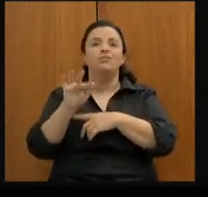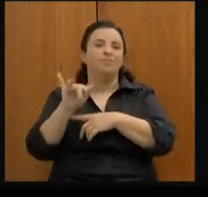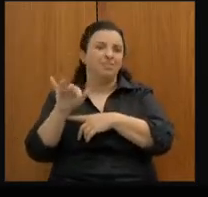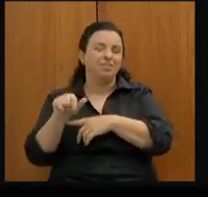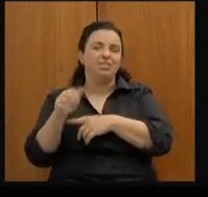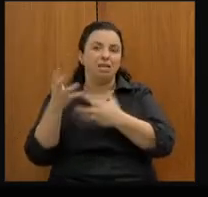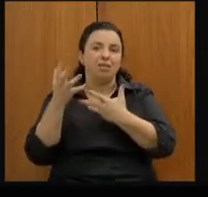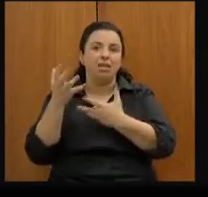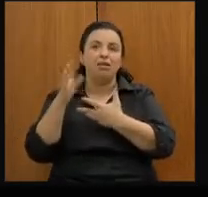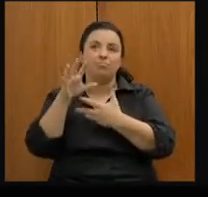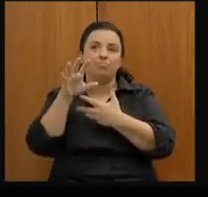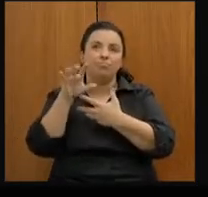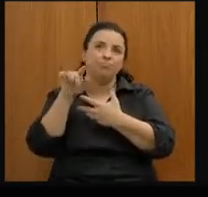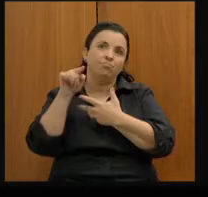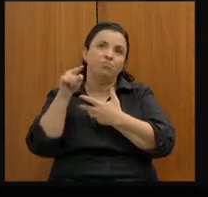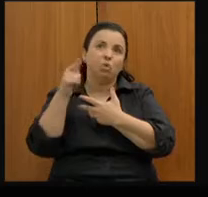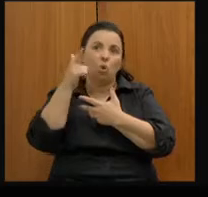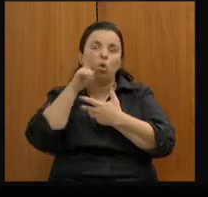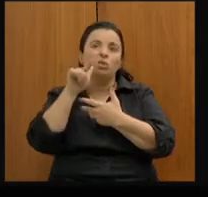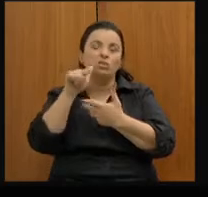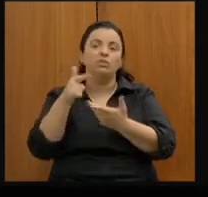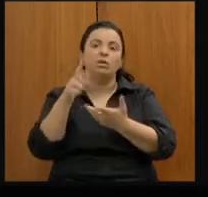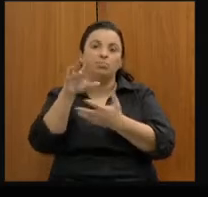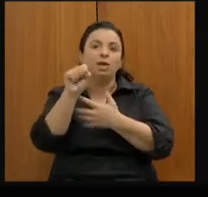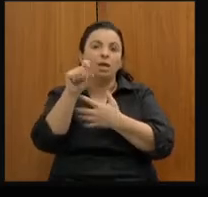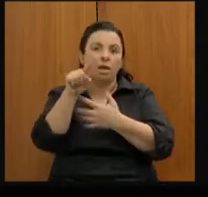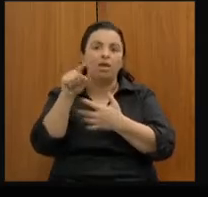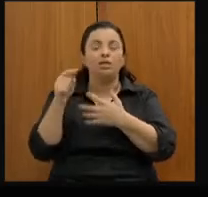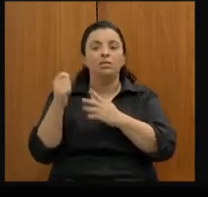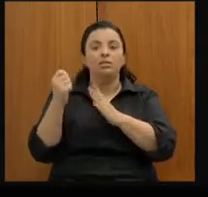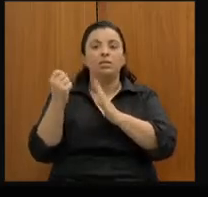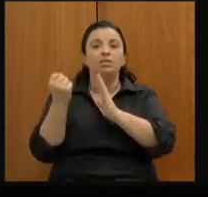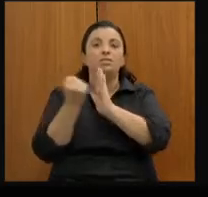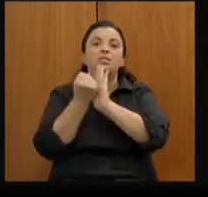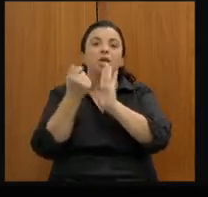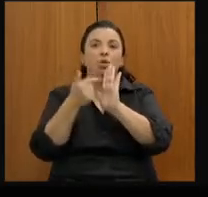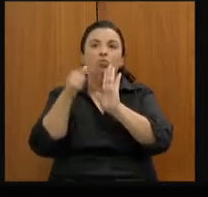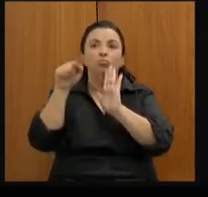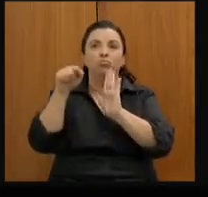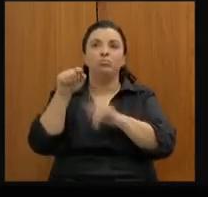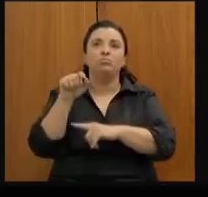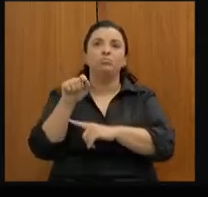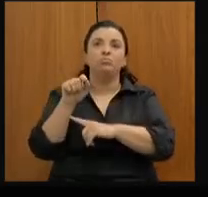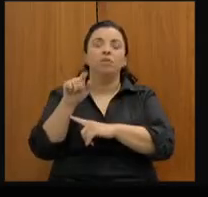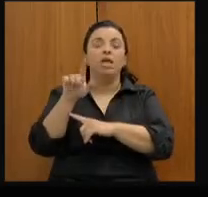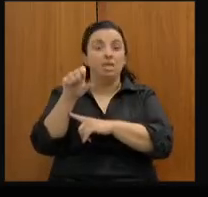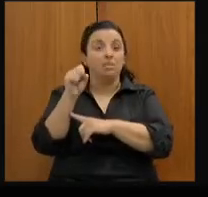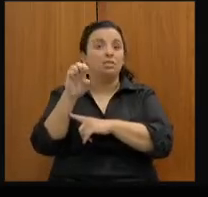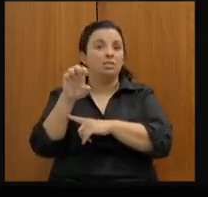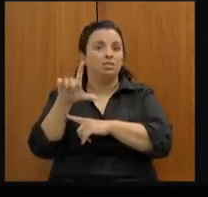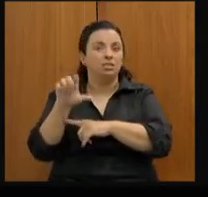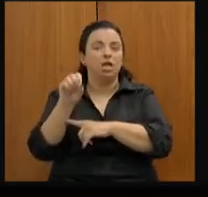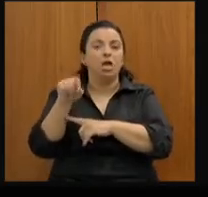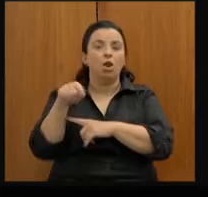obtê-lo é um selo que é é muito